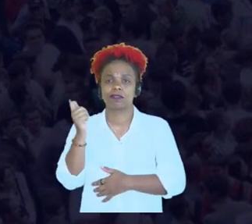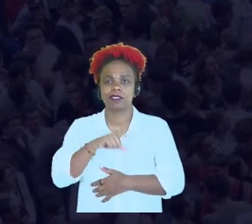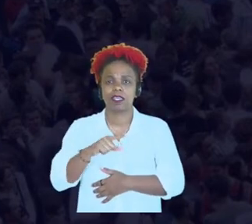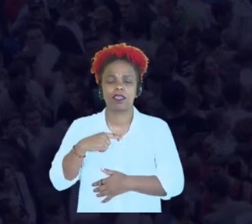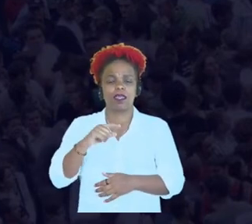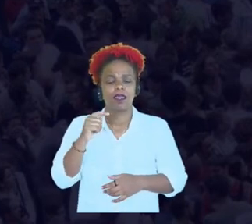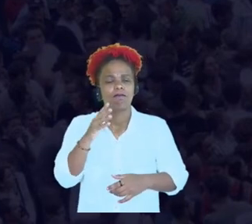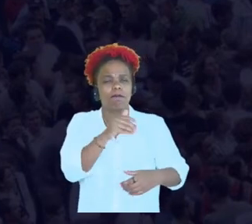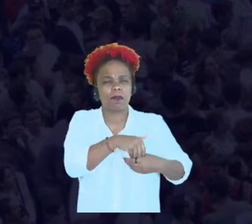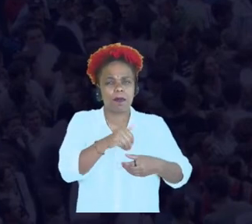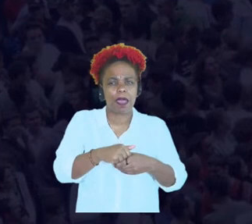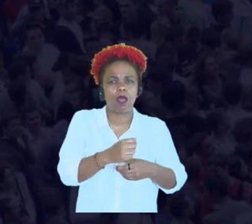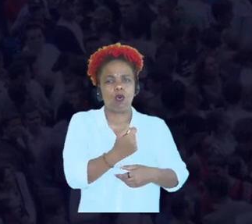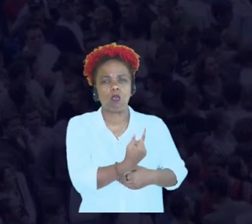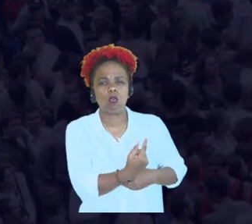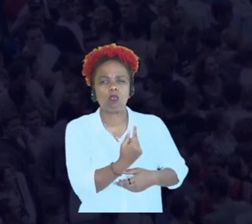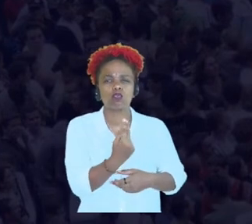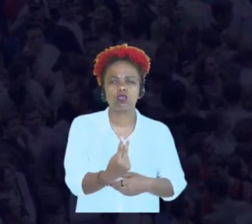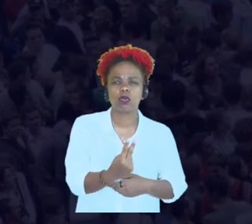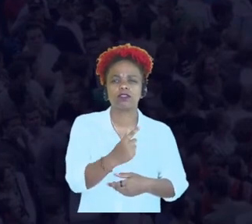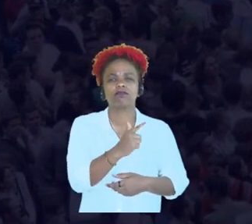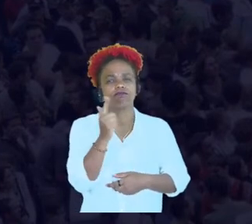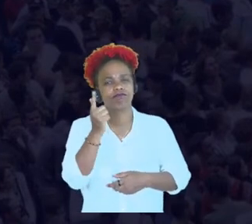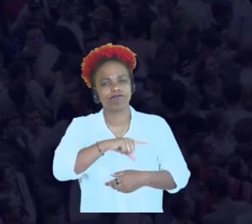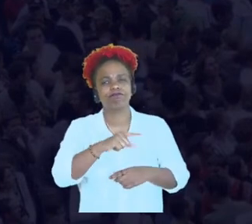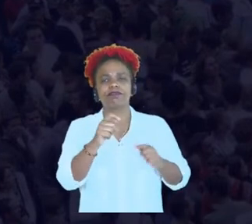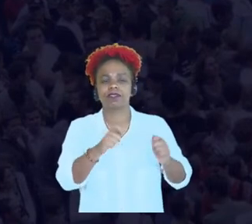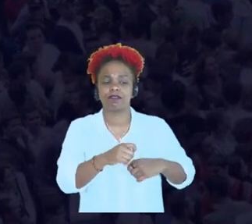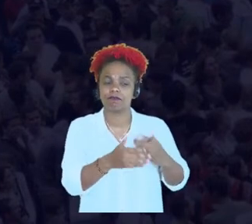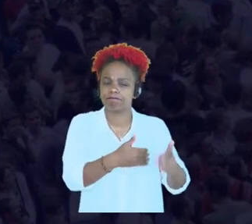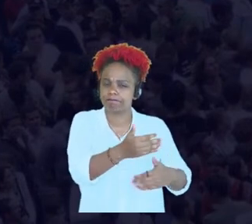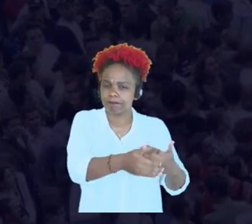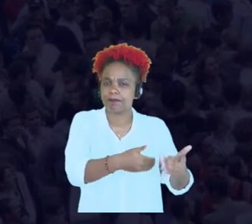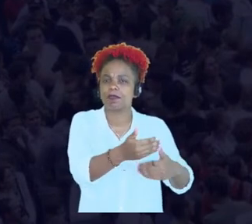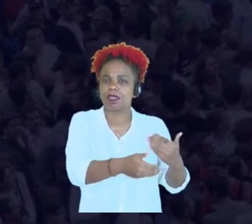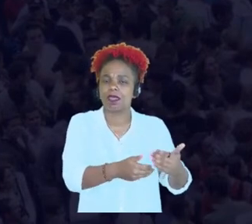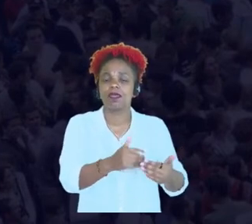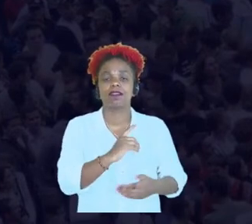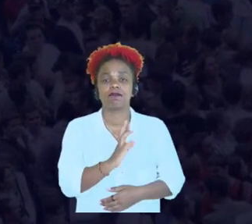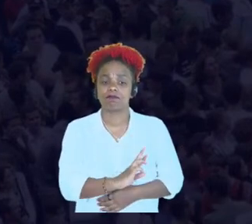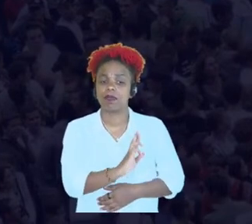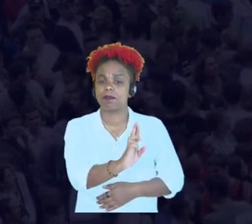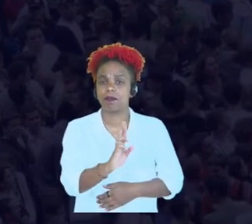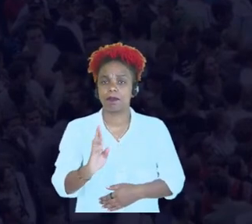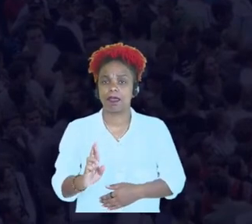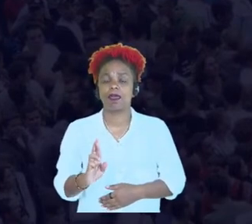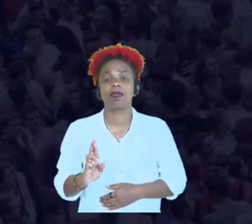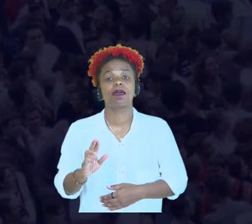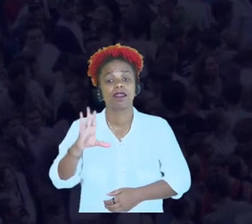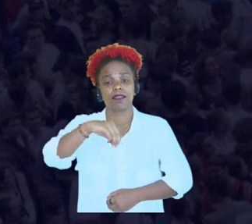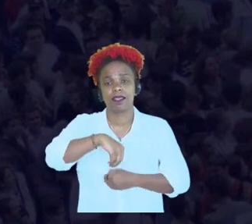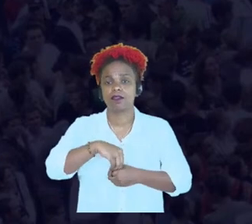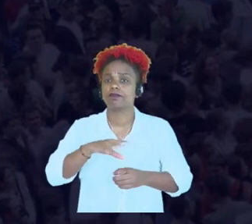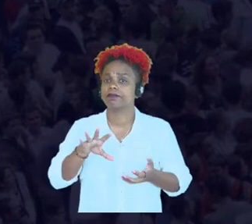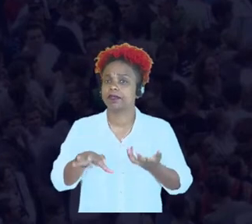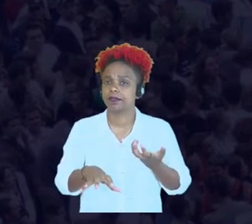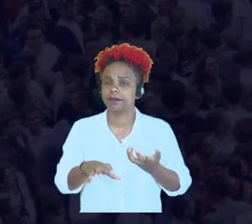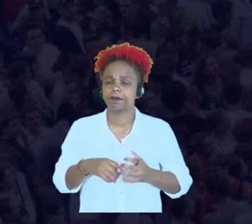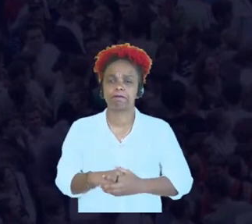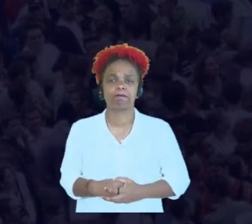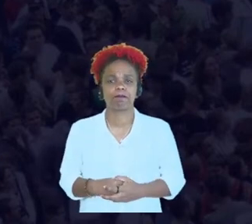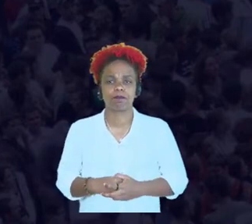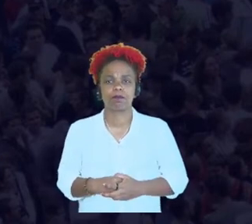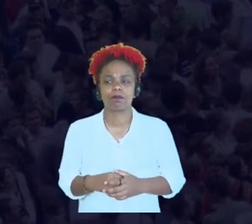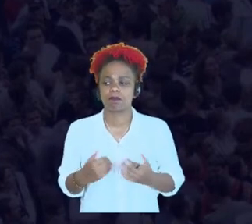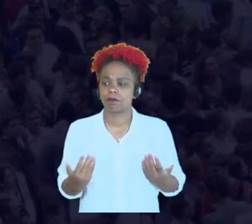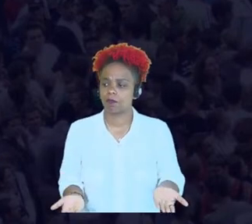ou dois parlamentares e seguissem existindo e tendo representação na Câmara dos Deputados.